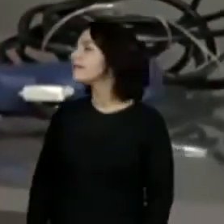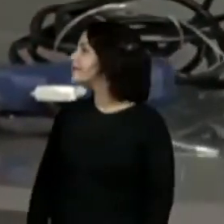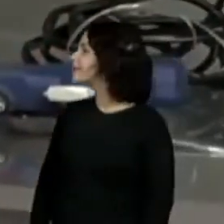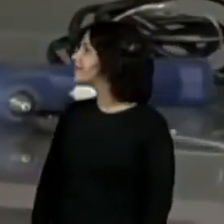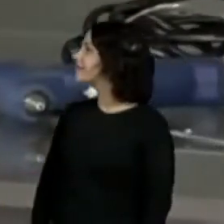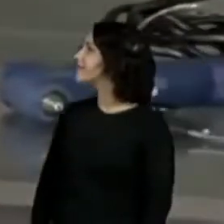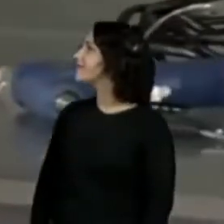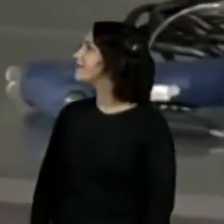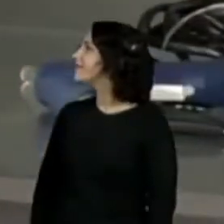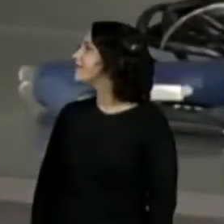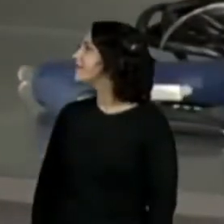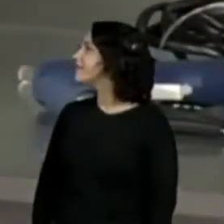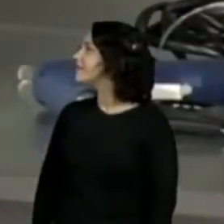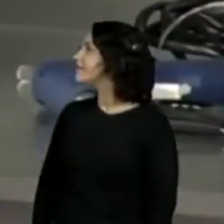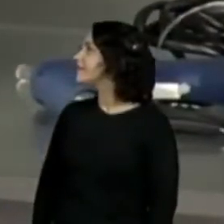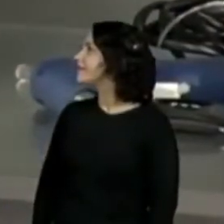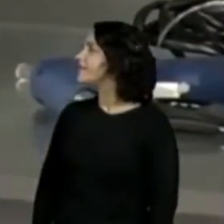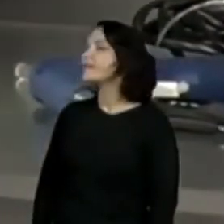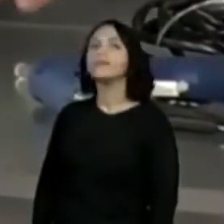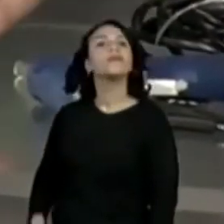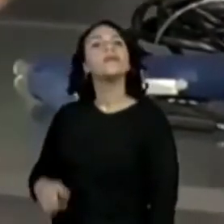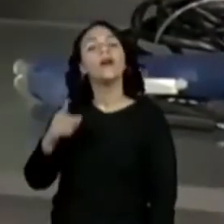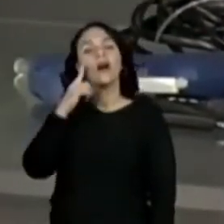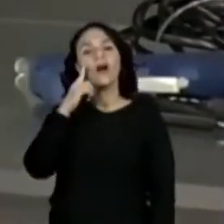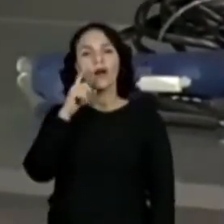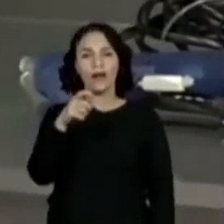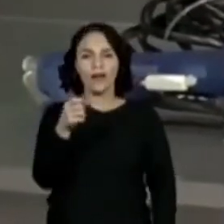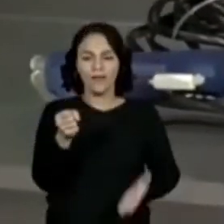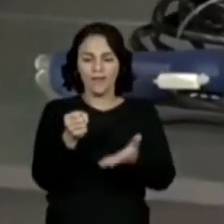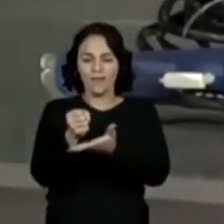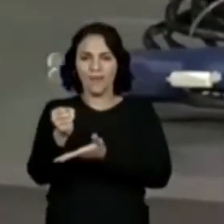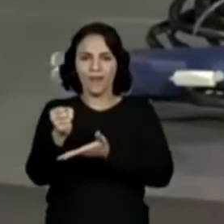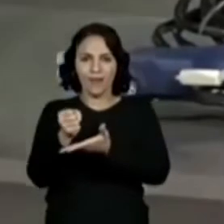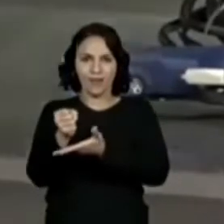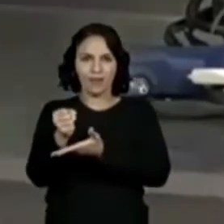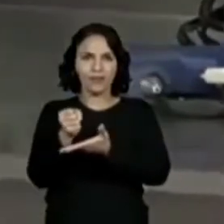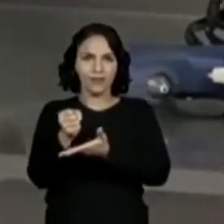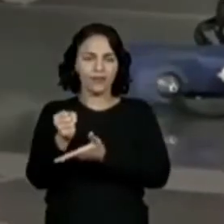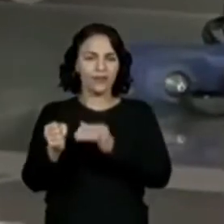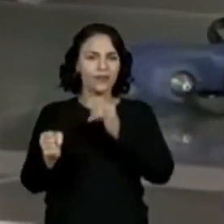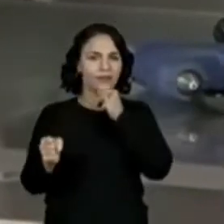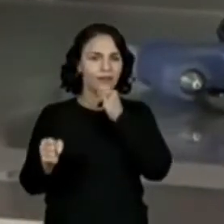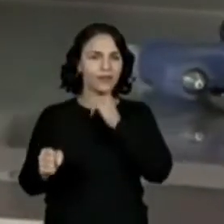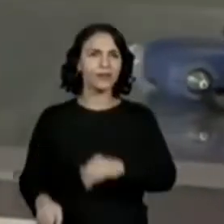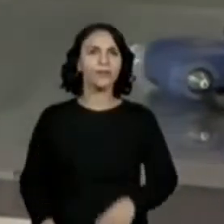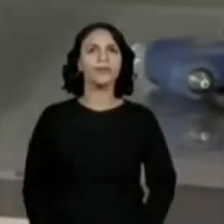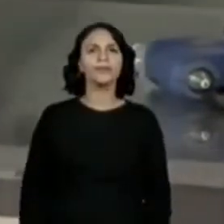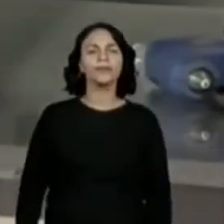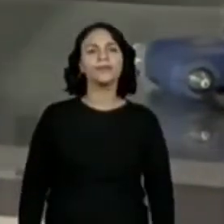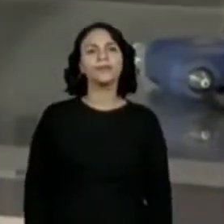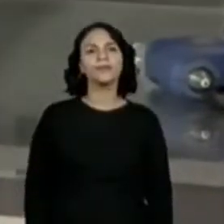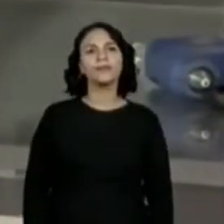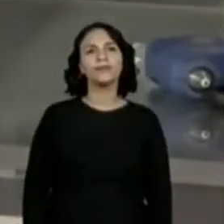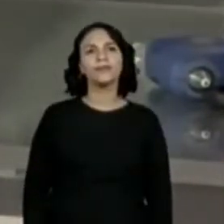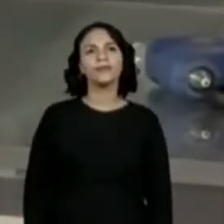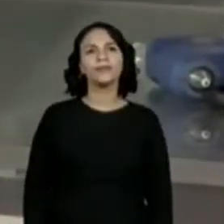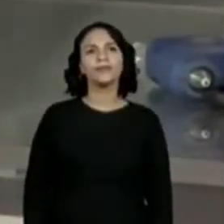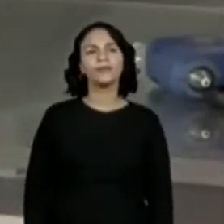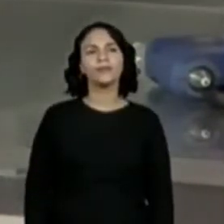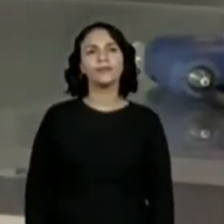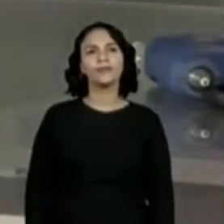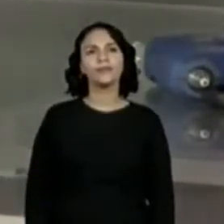Eu vou utilizar para fazer uma base, olha. Espera aí, eu vou voltar a caixa para o lugar. Vamos lá.